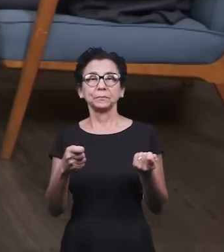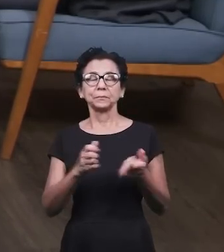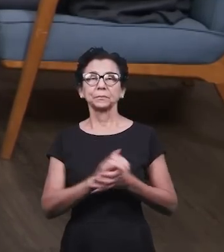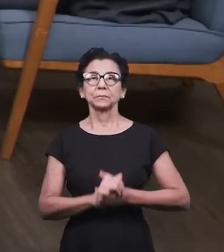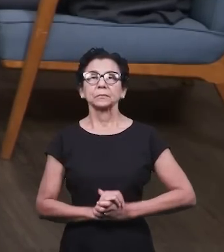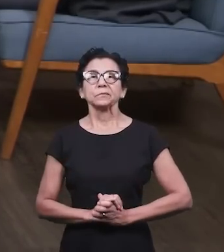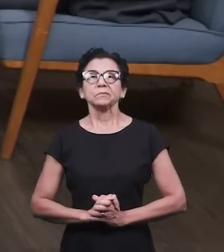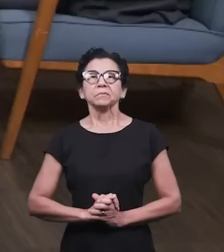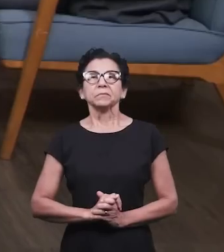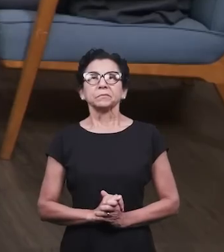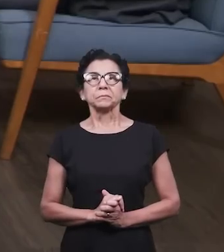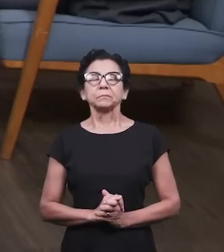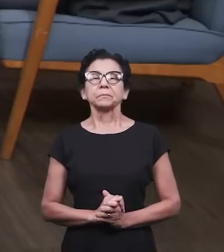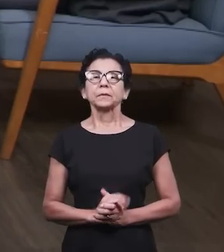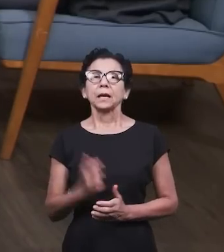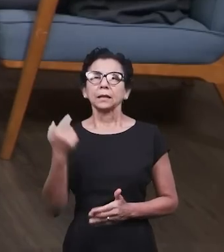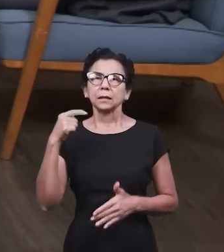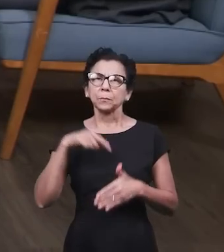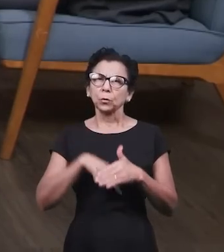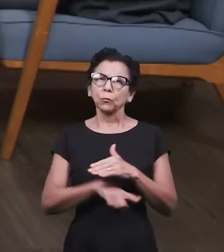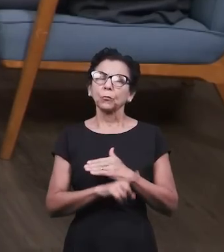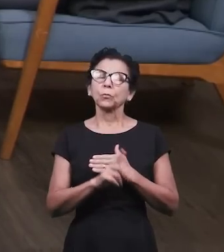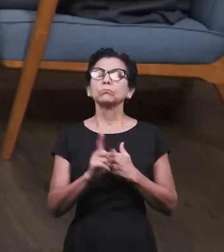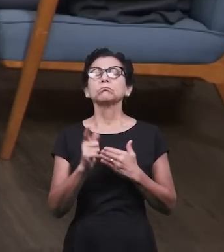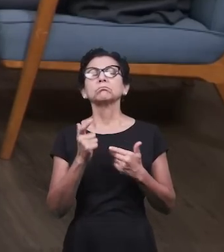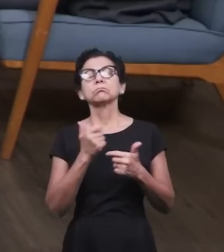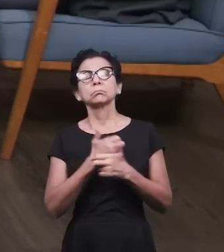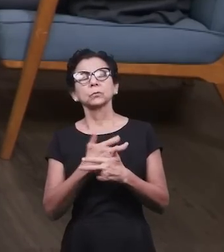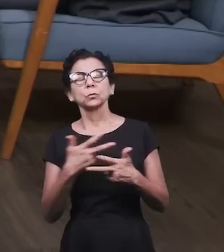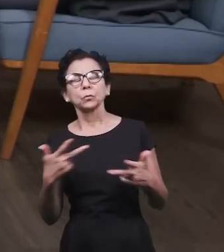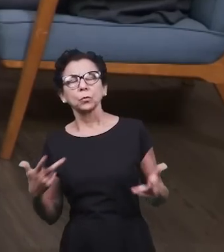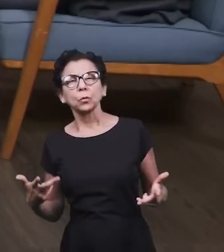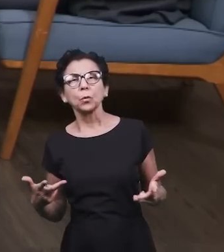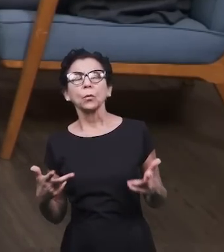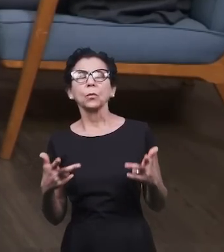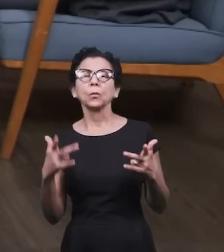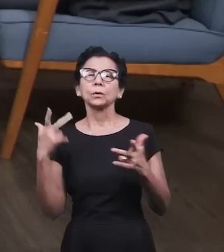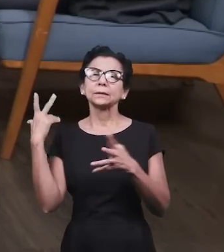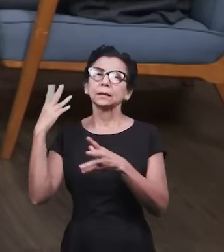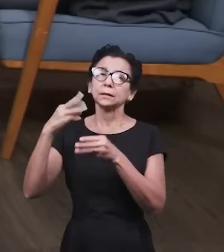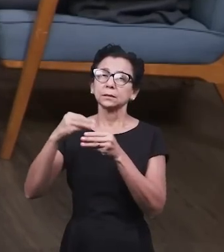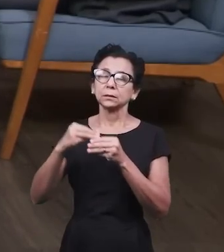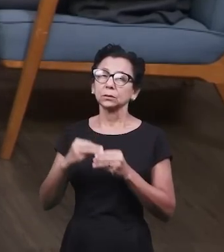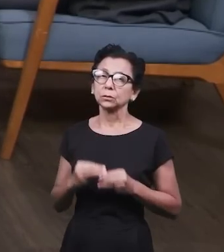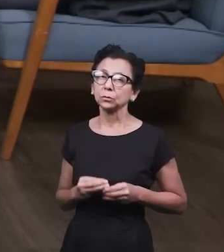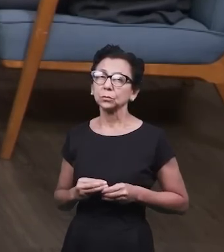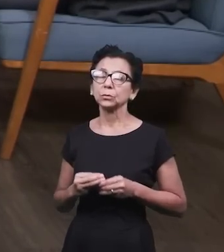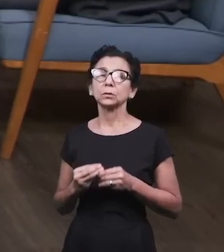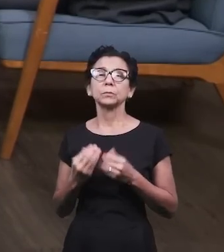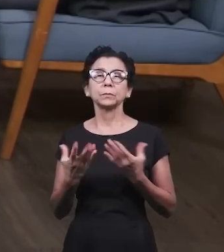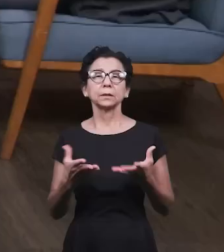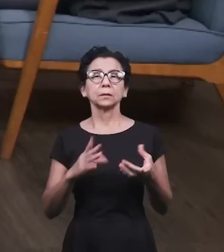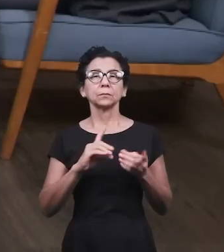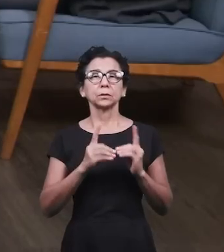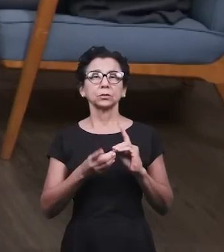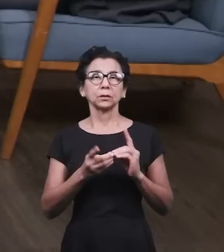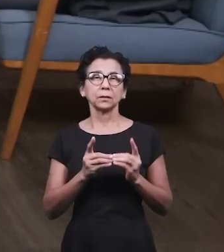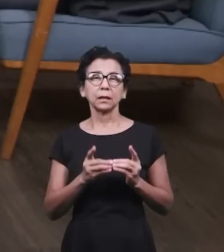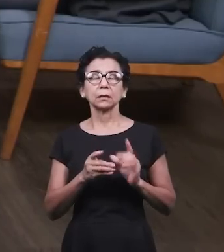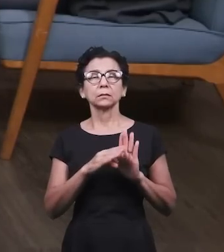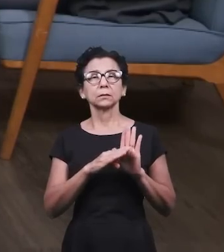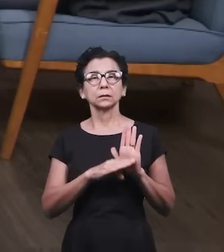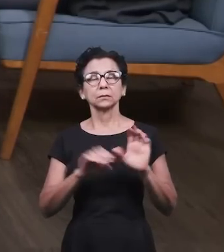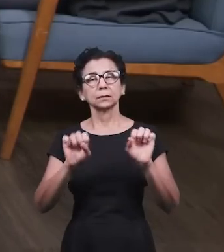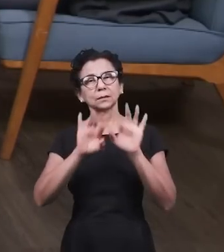um reflexo da Escola Bíblica Dominical. A gente aprofunda alguns aspectos, resume outros para que você tenha essa sequência